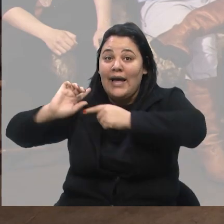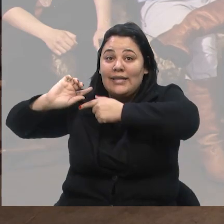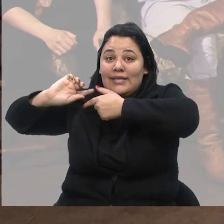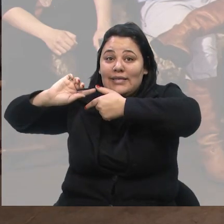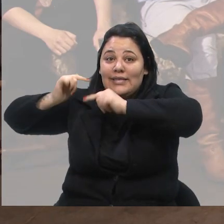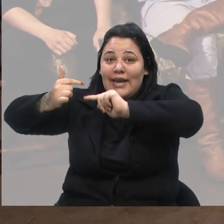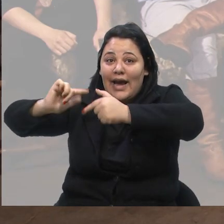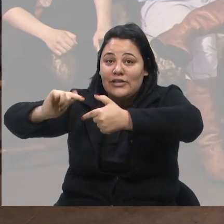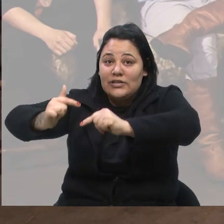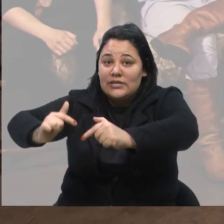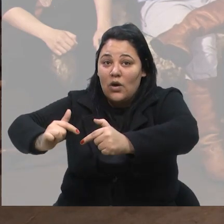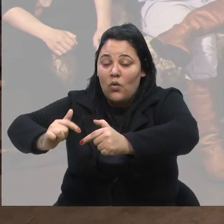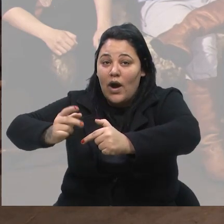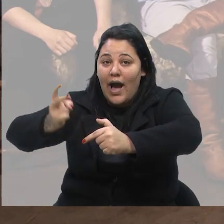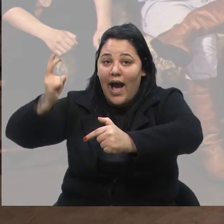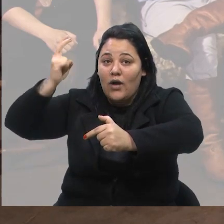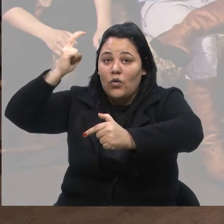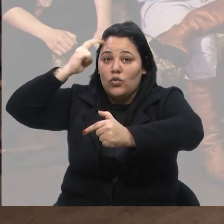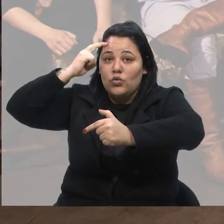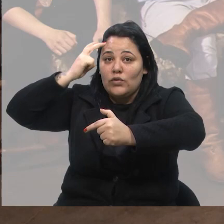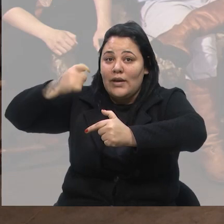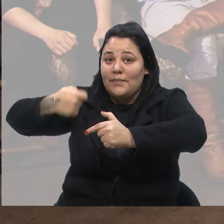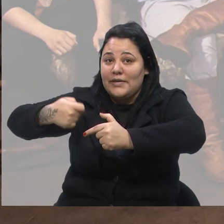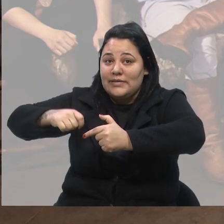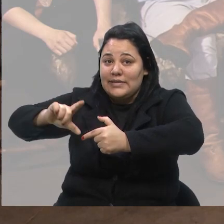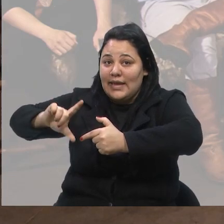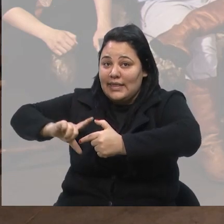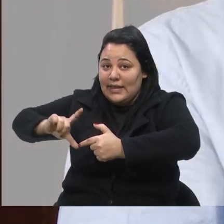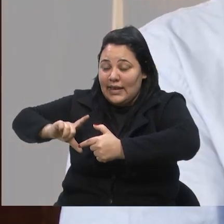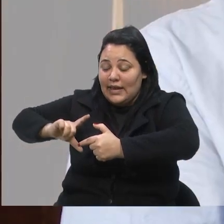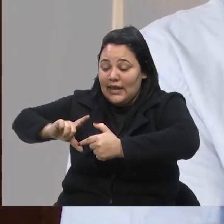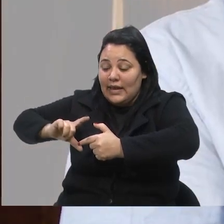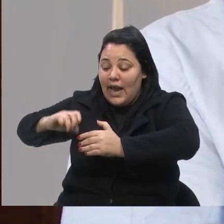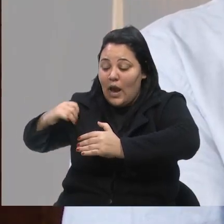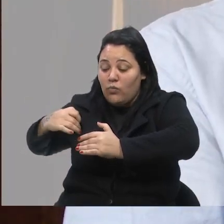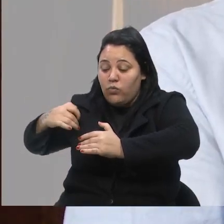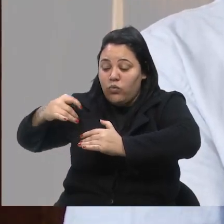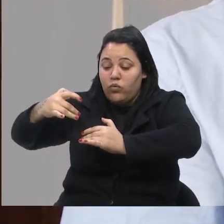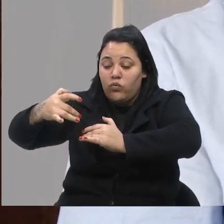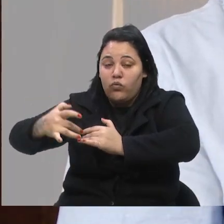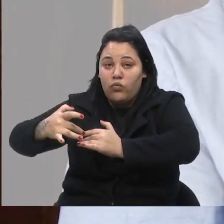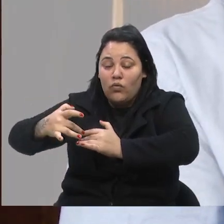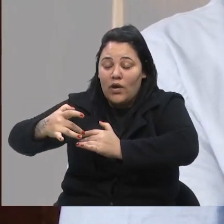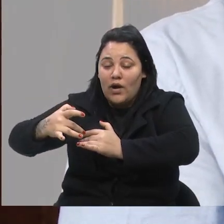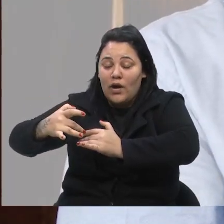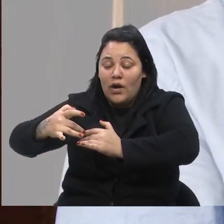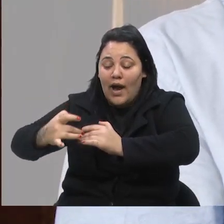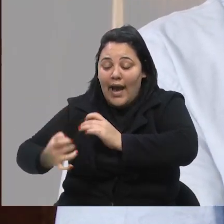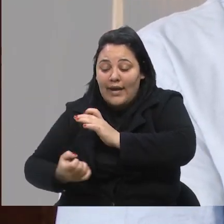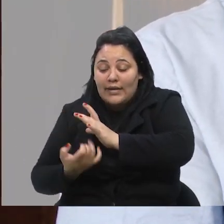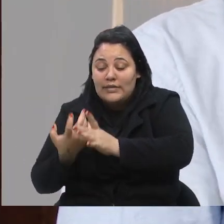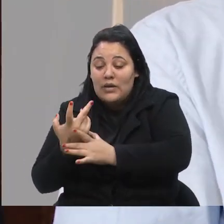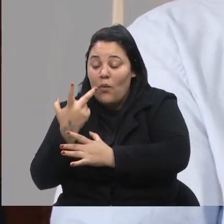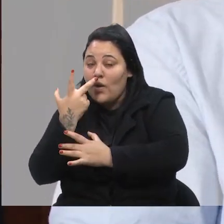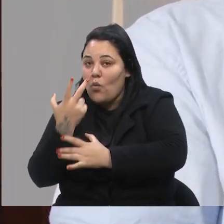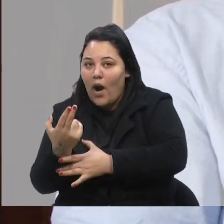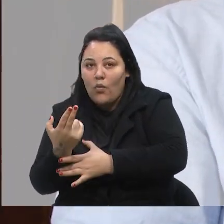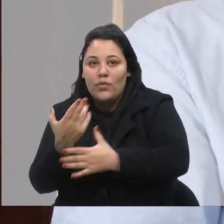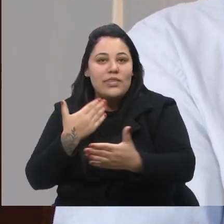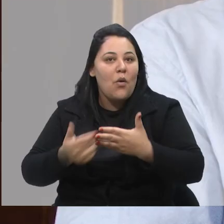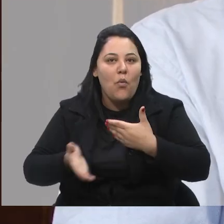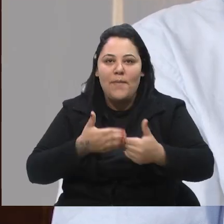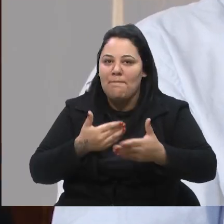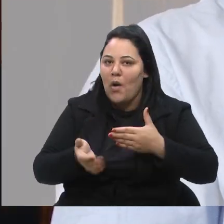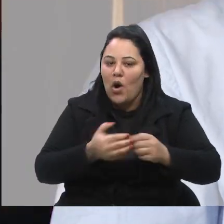cultura, ela sempre vai ter a essência e a raiz, indiferente de épocas, indiferente de anos. Né? O que